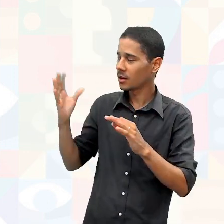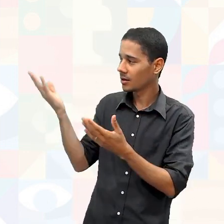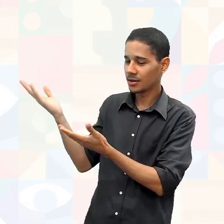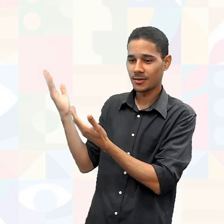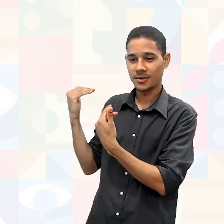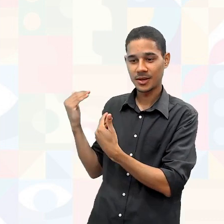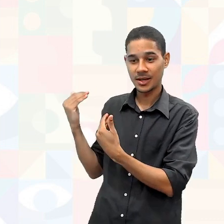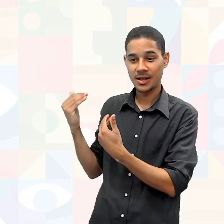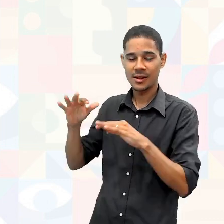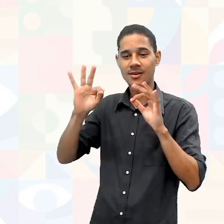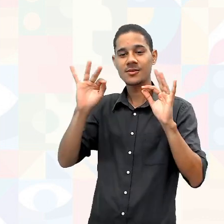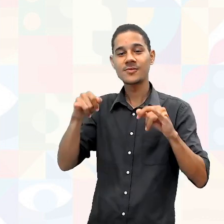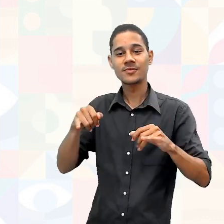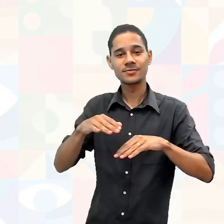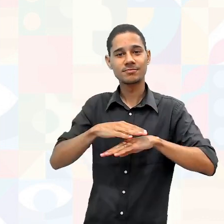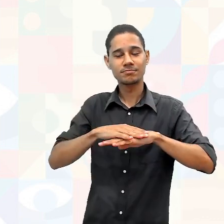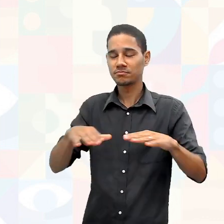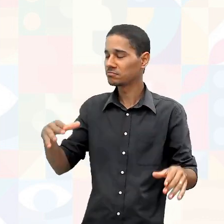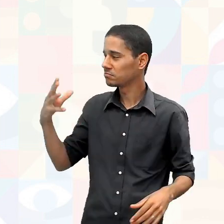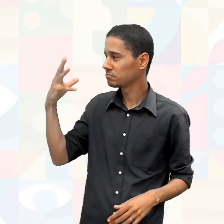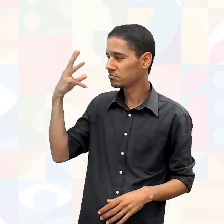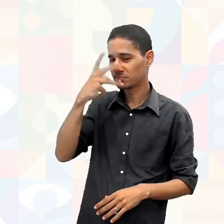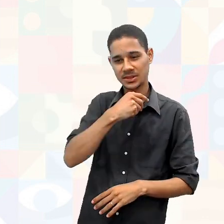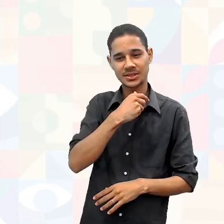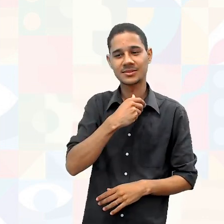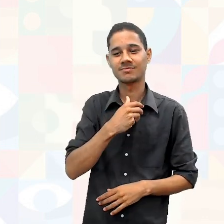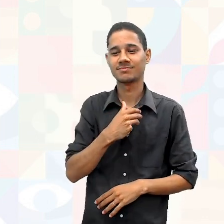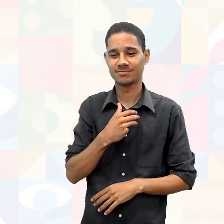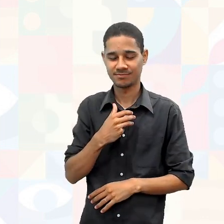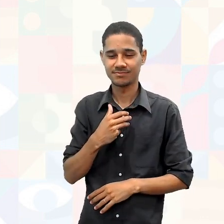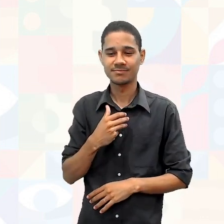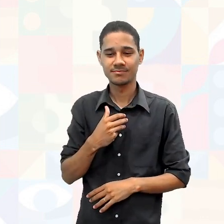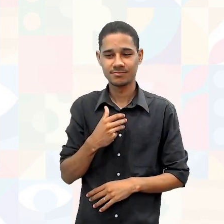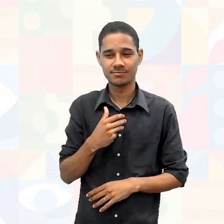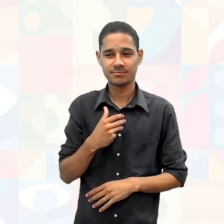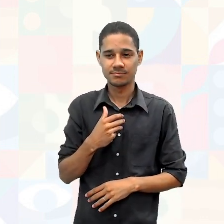o resultado final, que é um resultado bastante